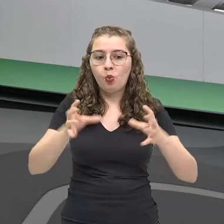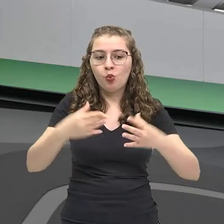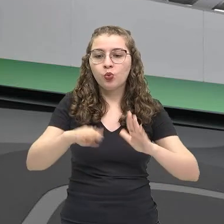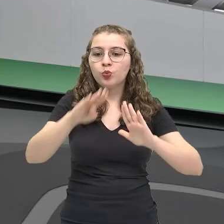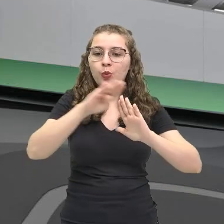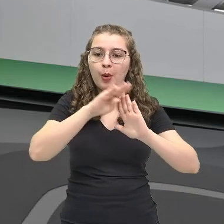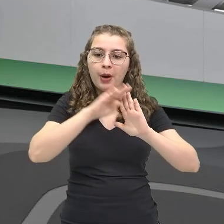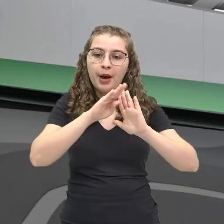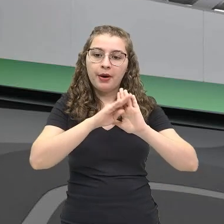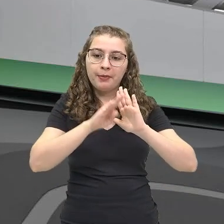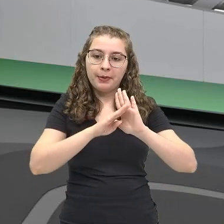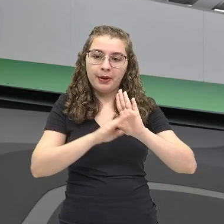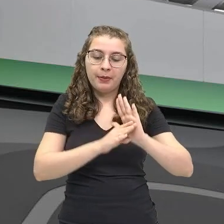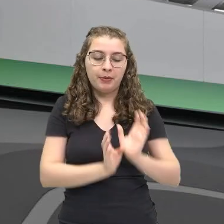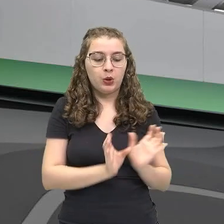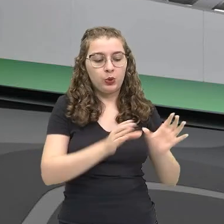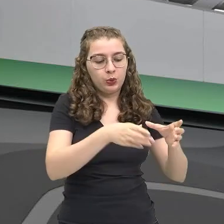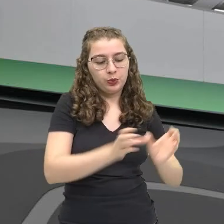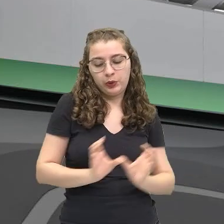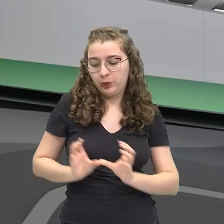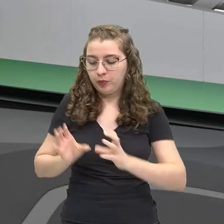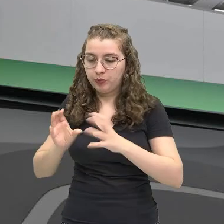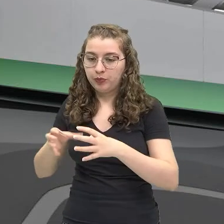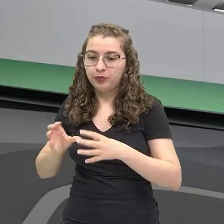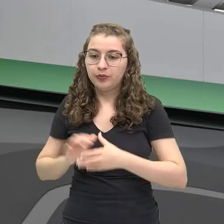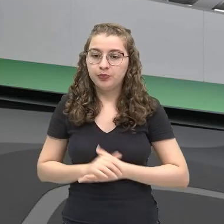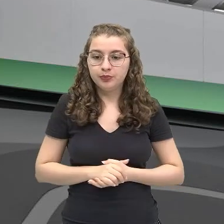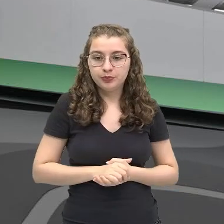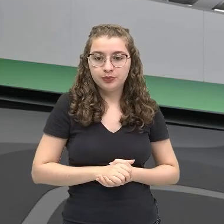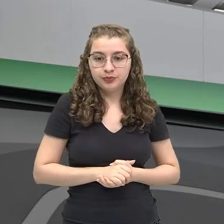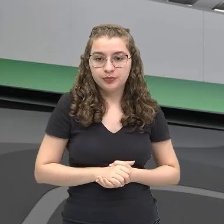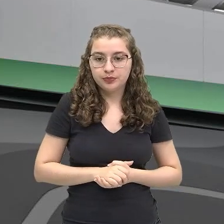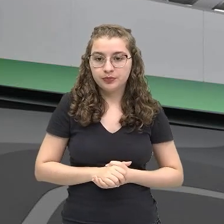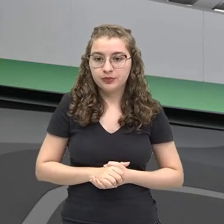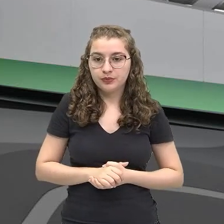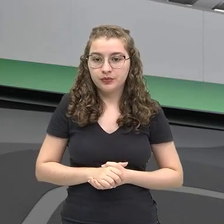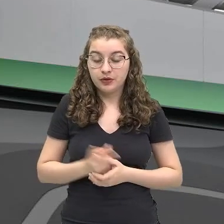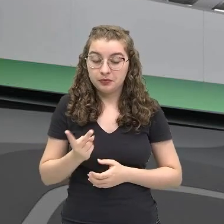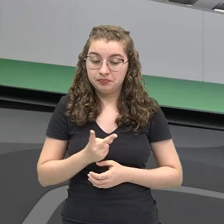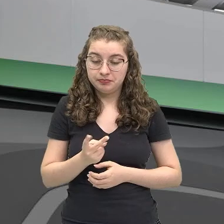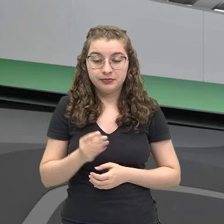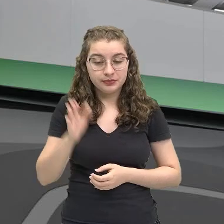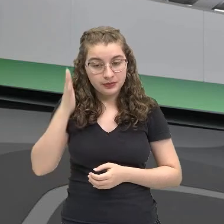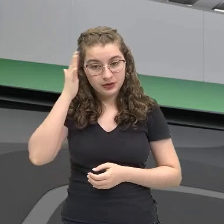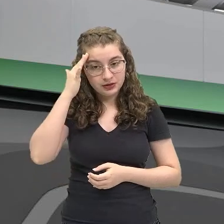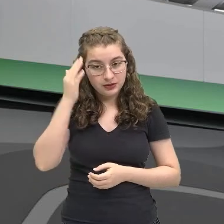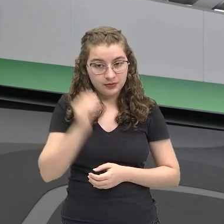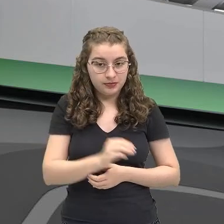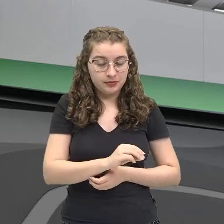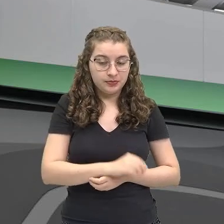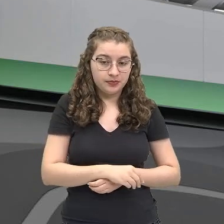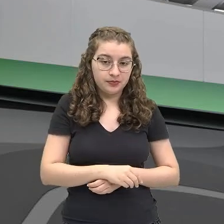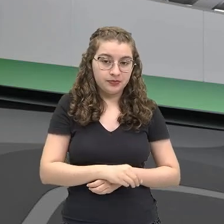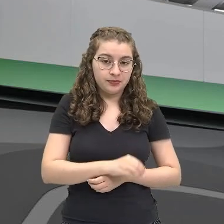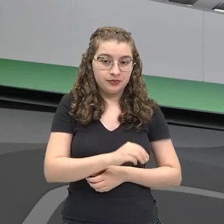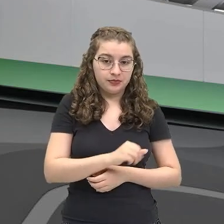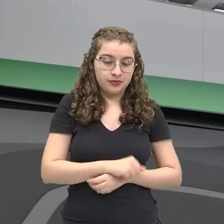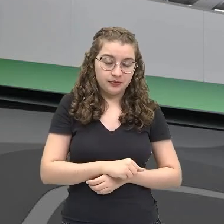classificação, tanto das aminas quanto das amidas, das duas. a